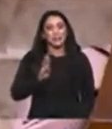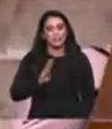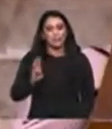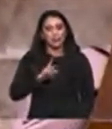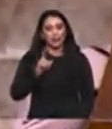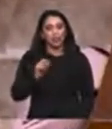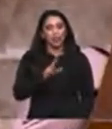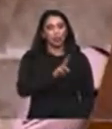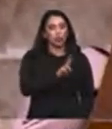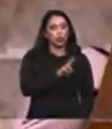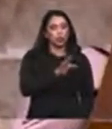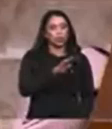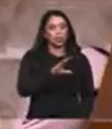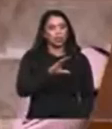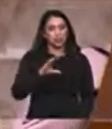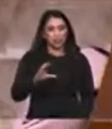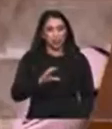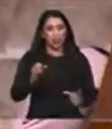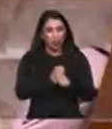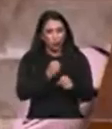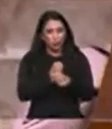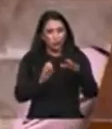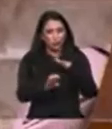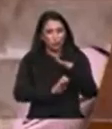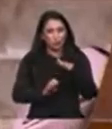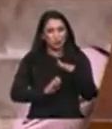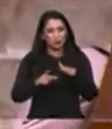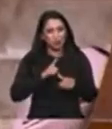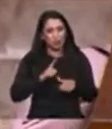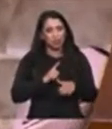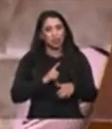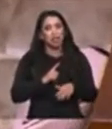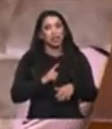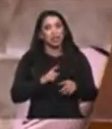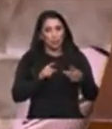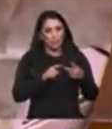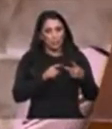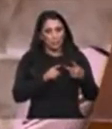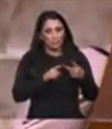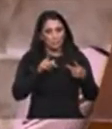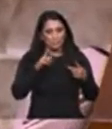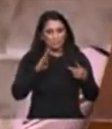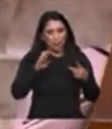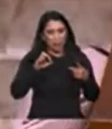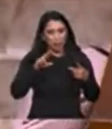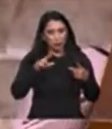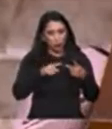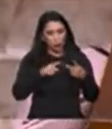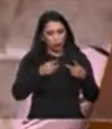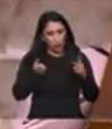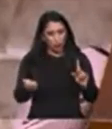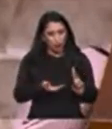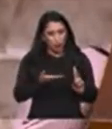da UTC, a construtora, evidente, indicando ainda a assiduidade de Bergamaschi na Sociedade de Economia Mista.